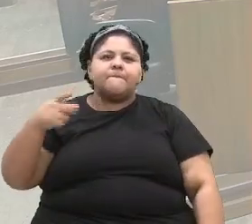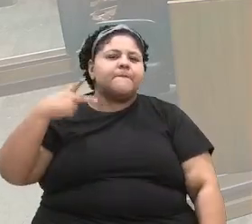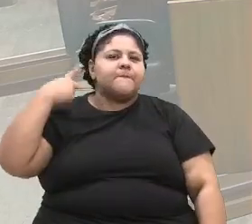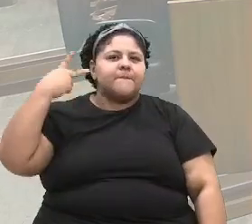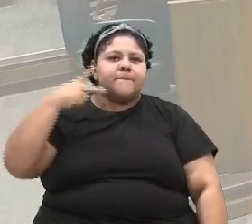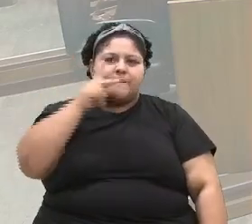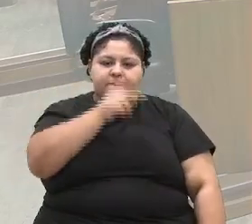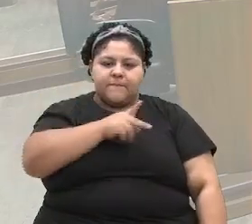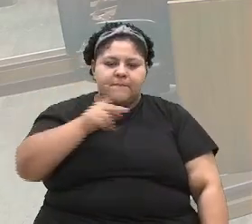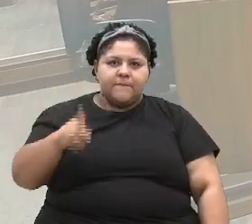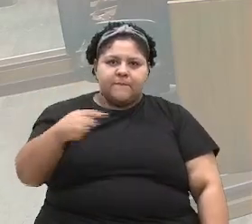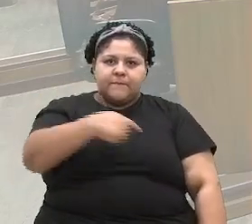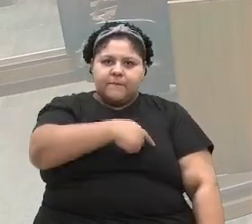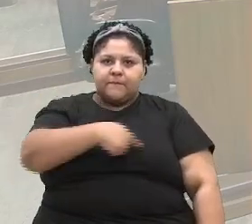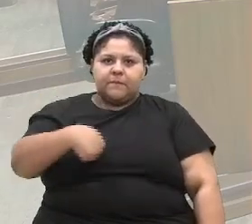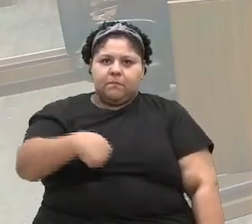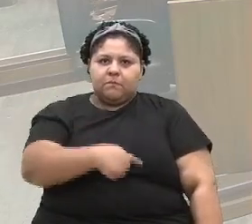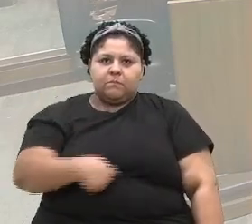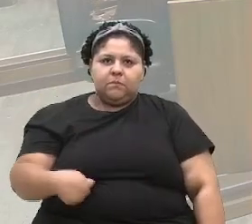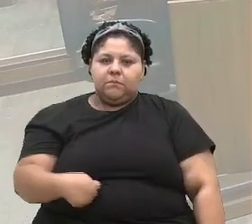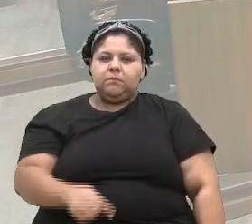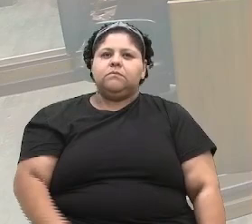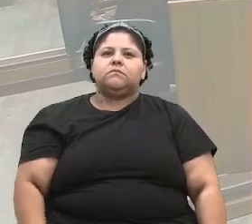professor Zanquim.